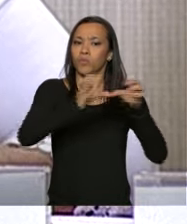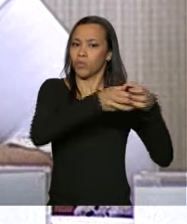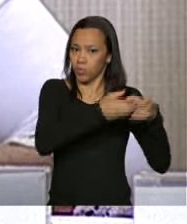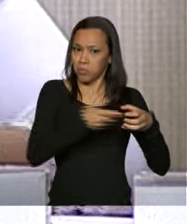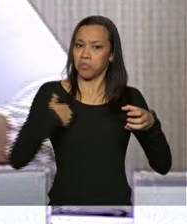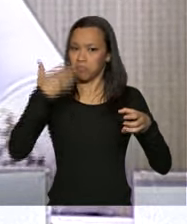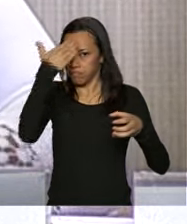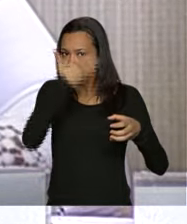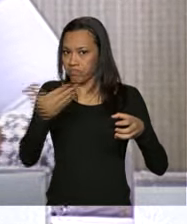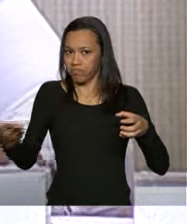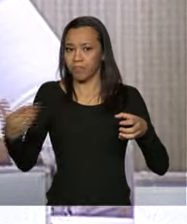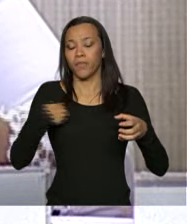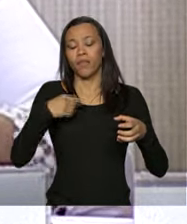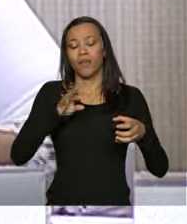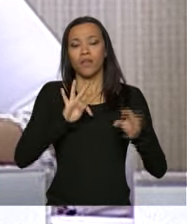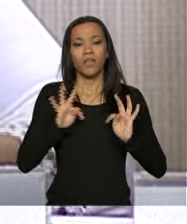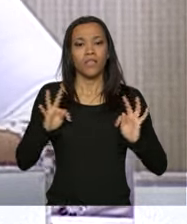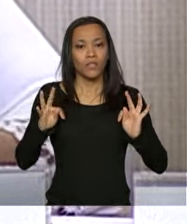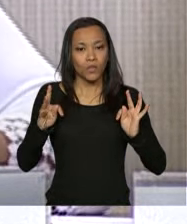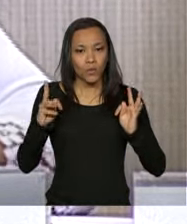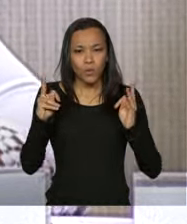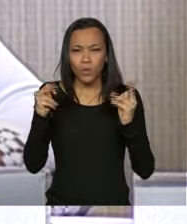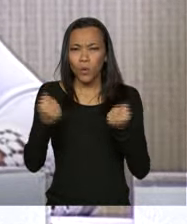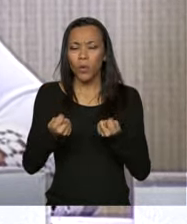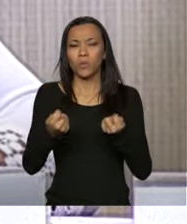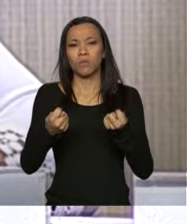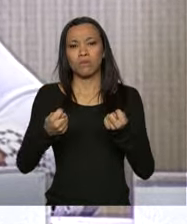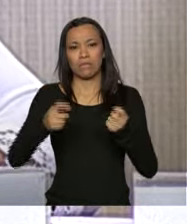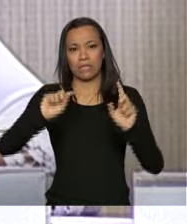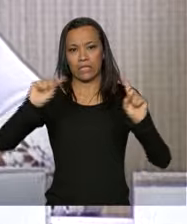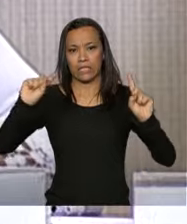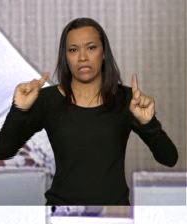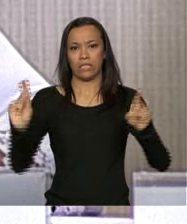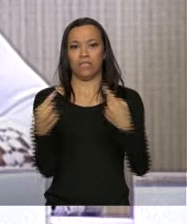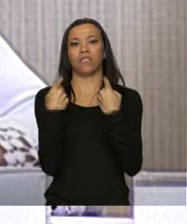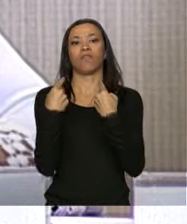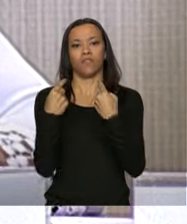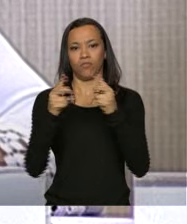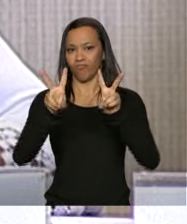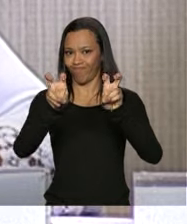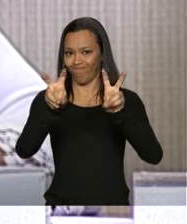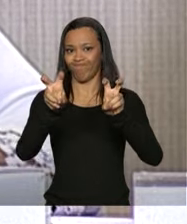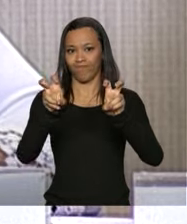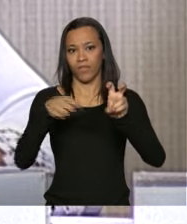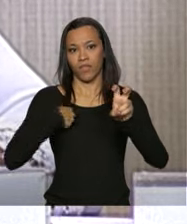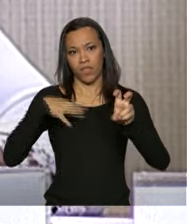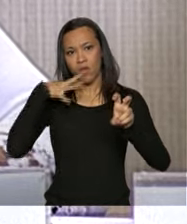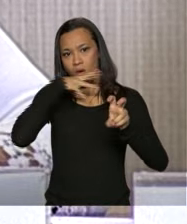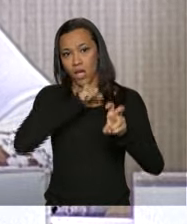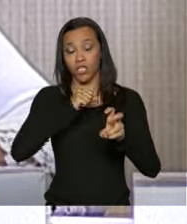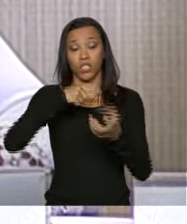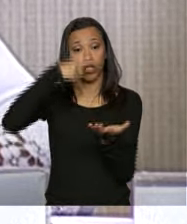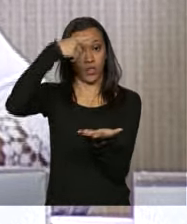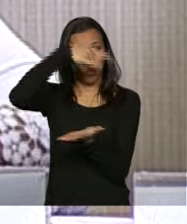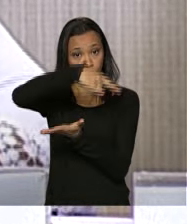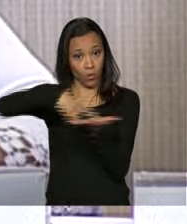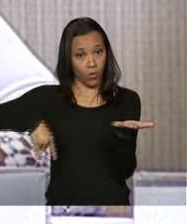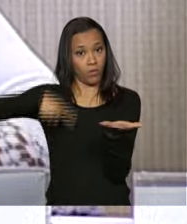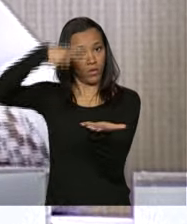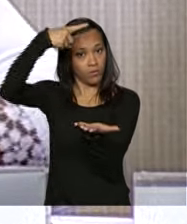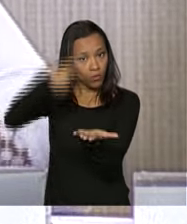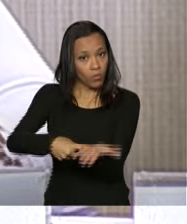responder, né, a todos esses desafios que estão postos. Eu acho que o lançamento do pacto de enfrentamento ao